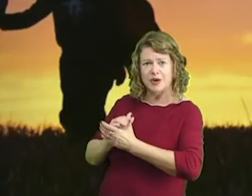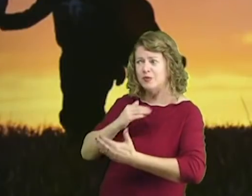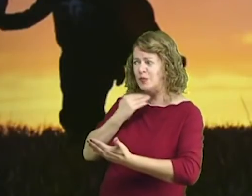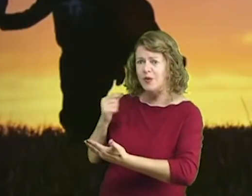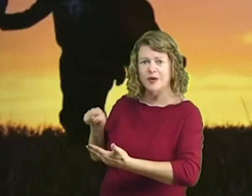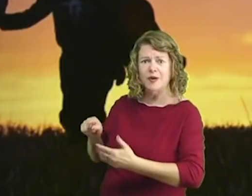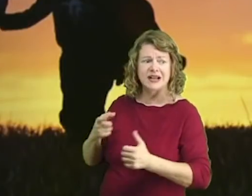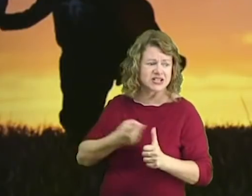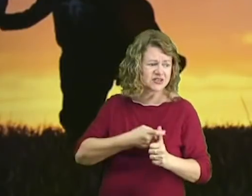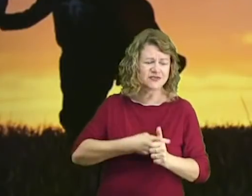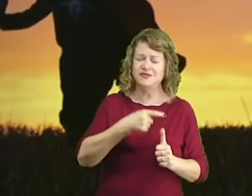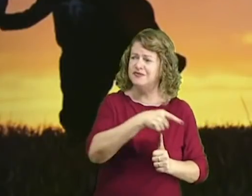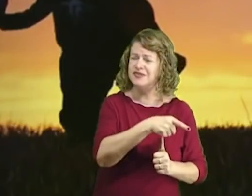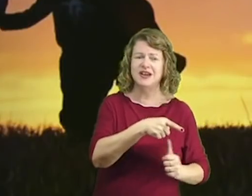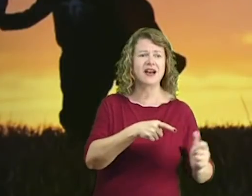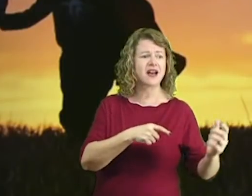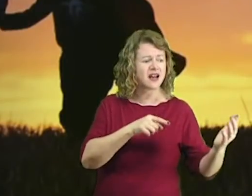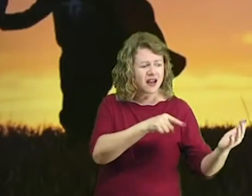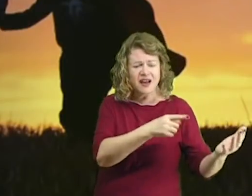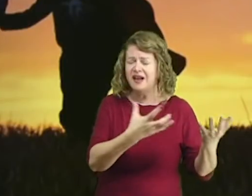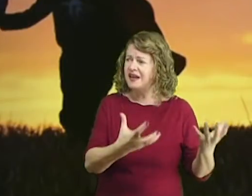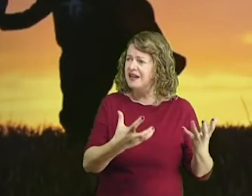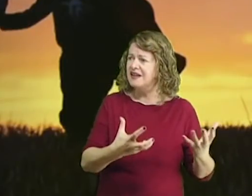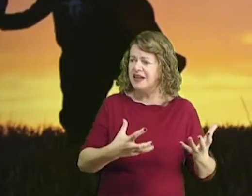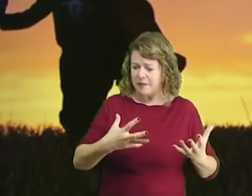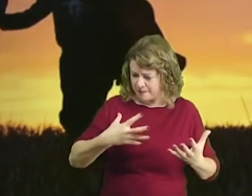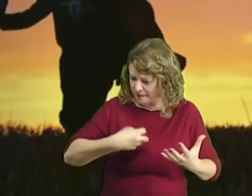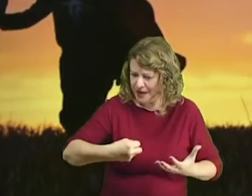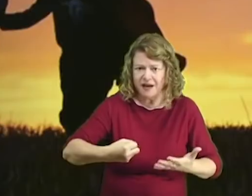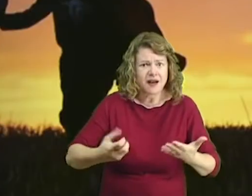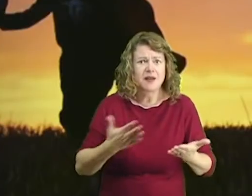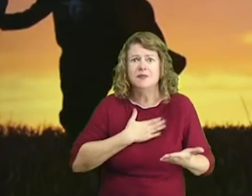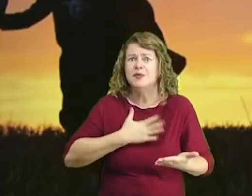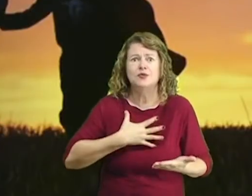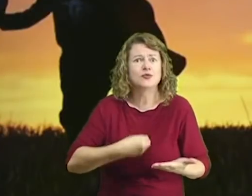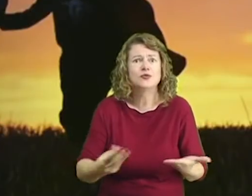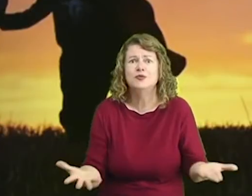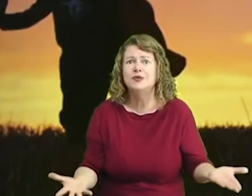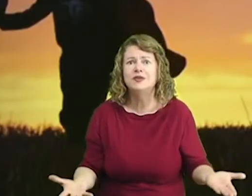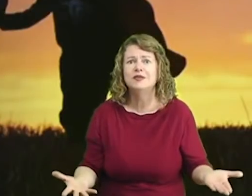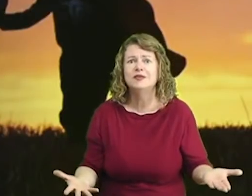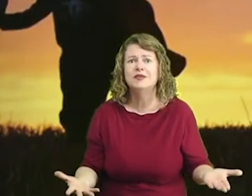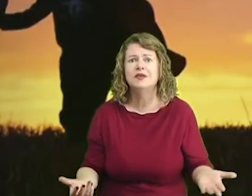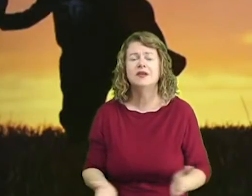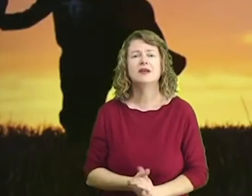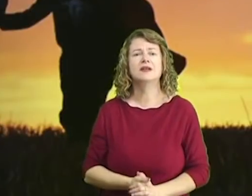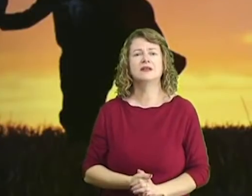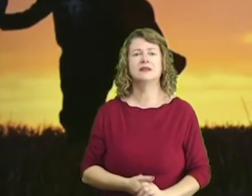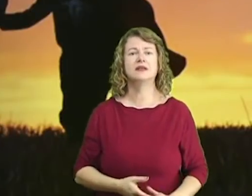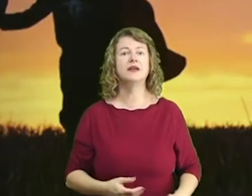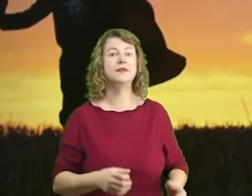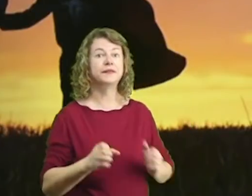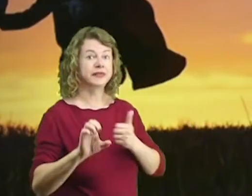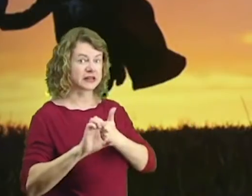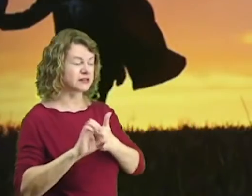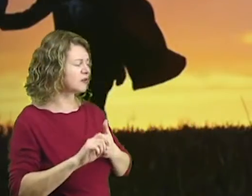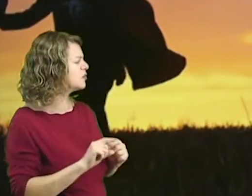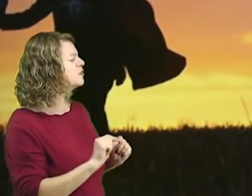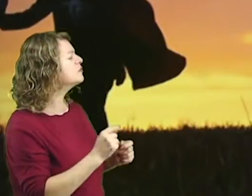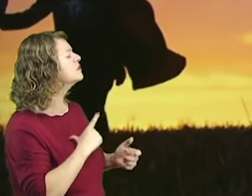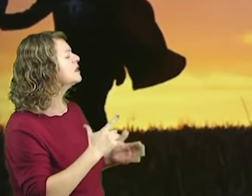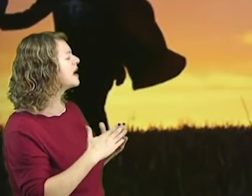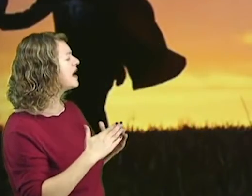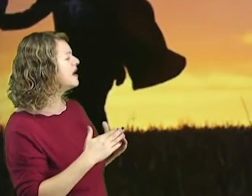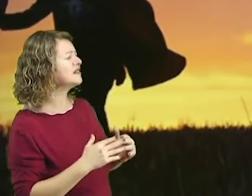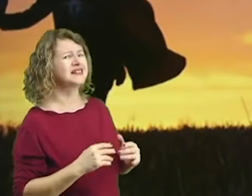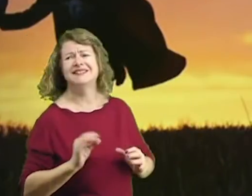em casa. E ela respondeu: tua serva não tem nada, além de uma vasilha de azeite. Então disse Eliseu: vá